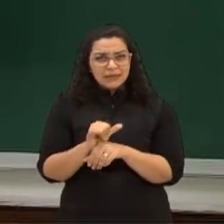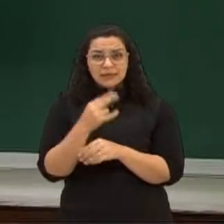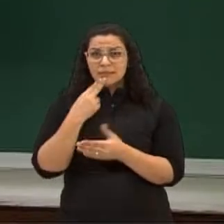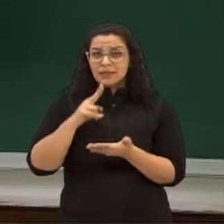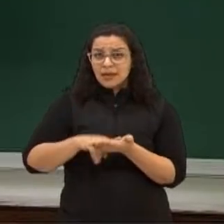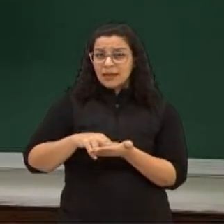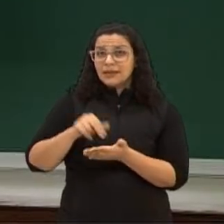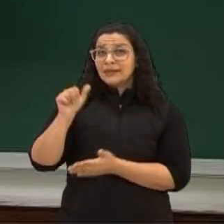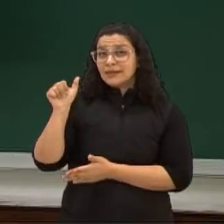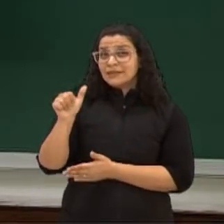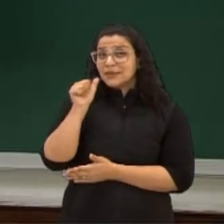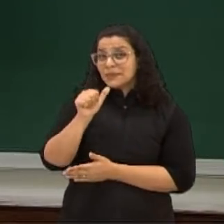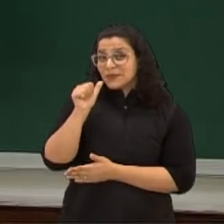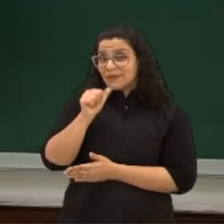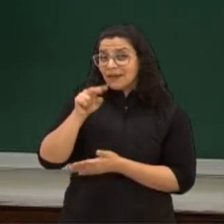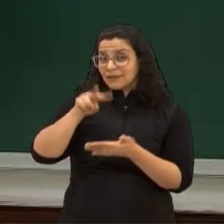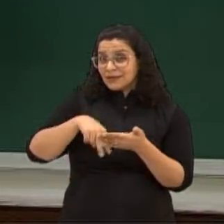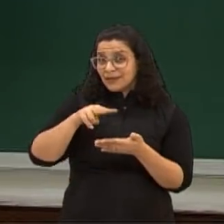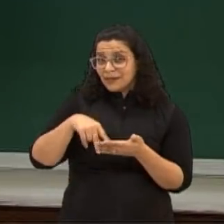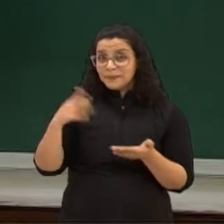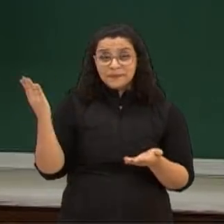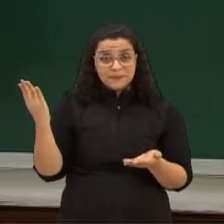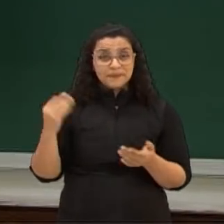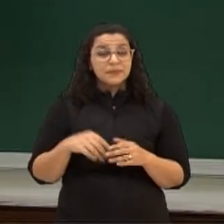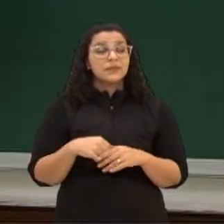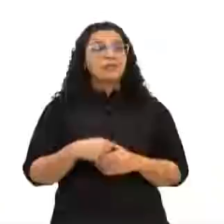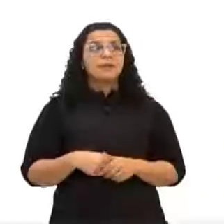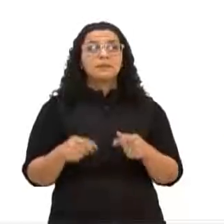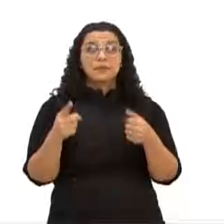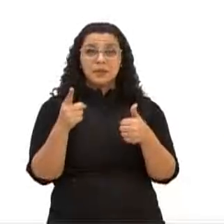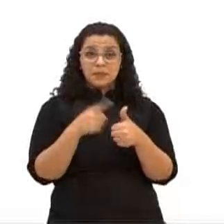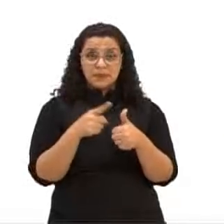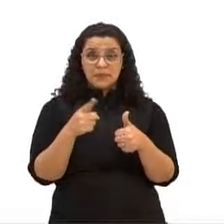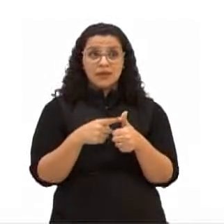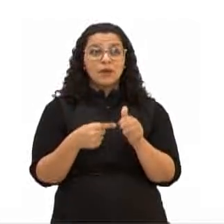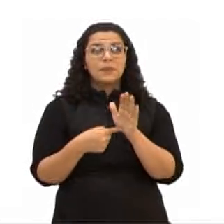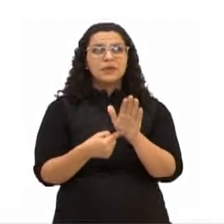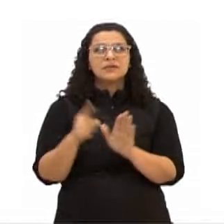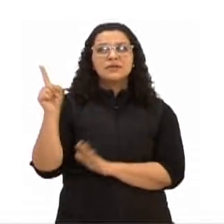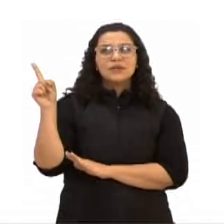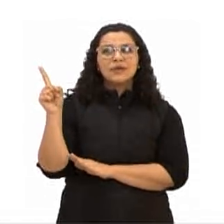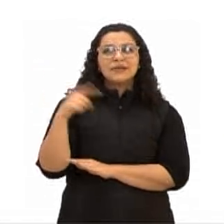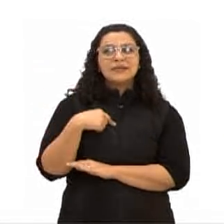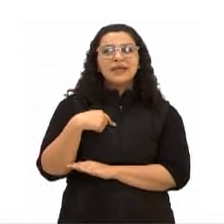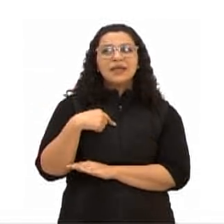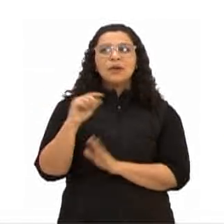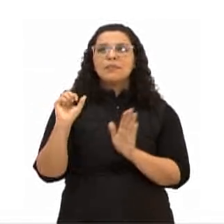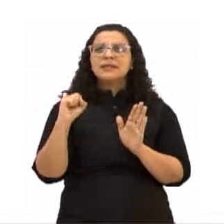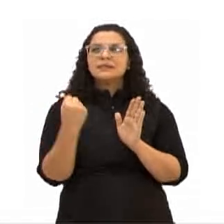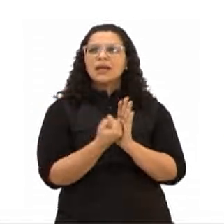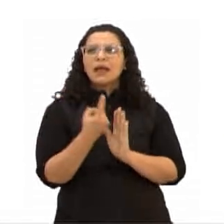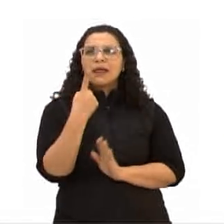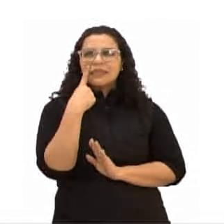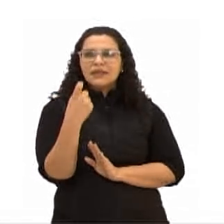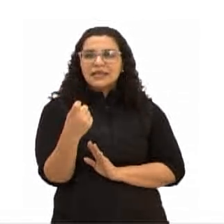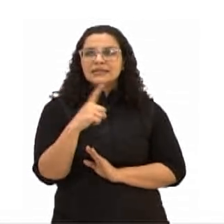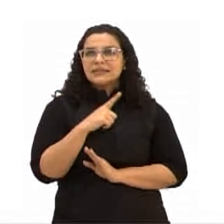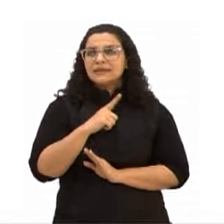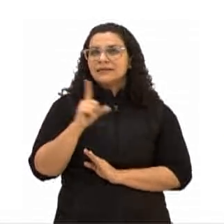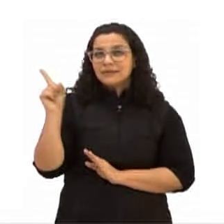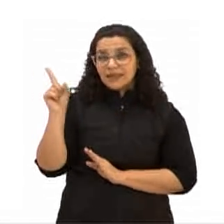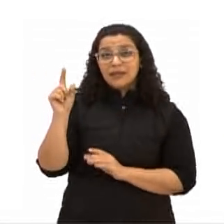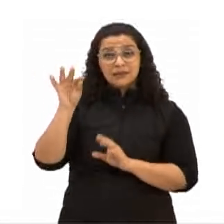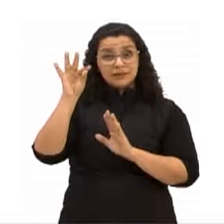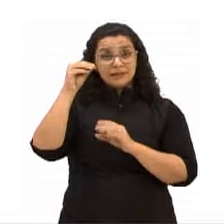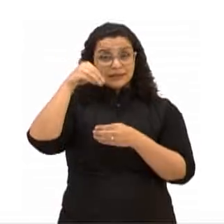carta dessa leitora? Olha só, primeira coisa, trouxe para vocês algumas marcas interessantes que nós temos